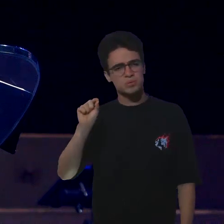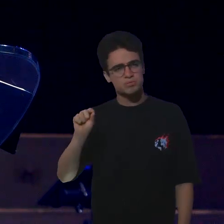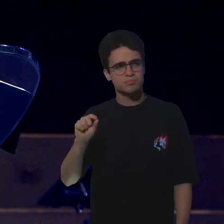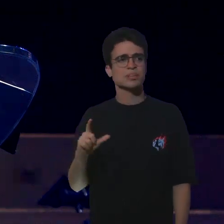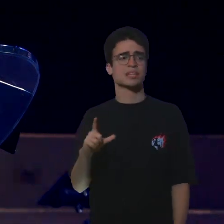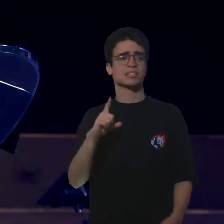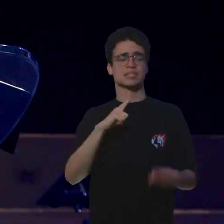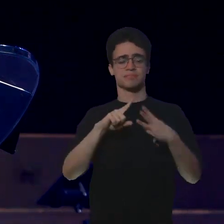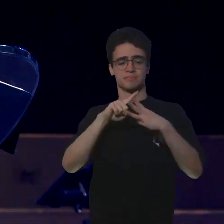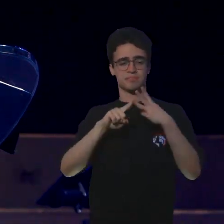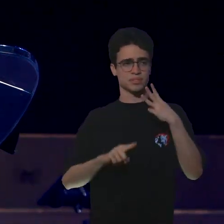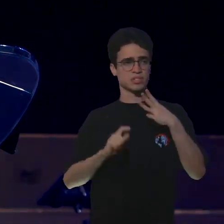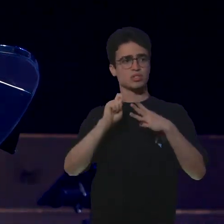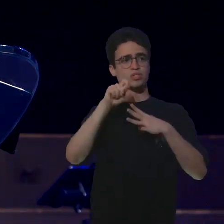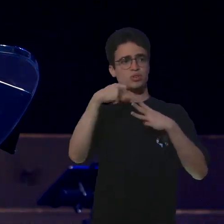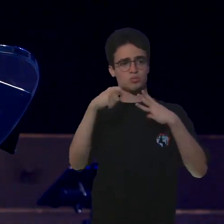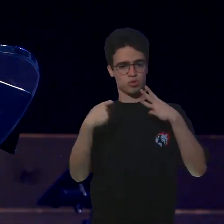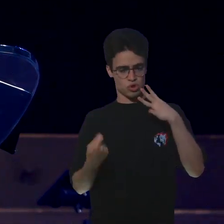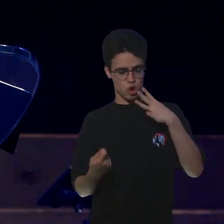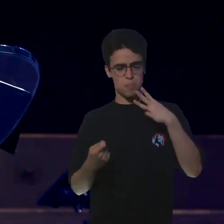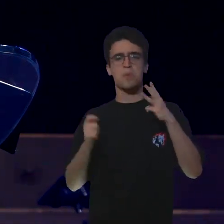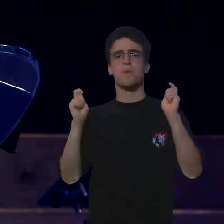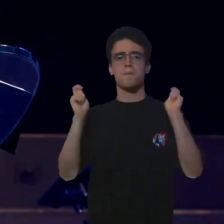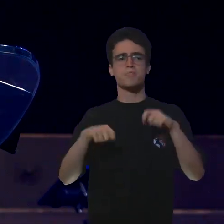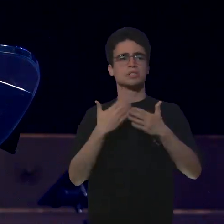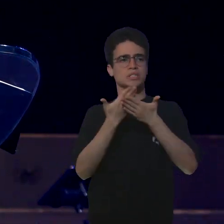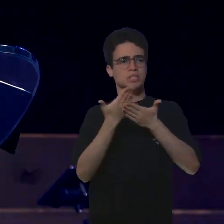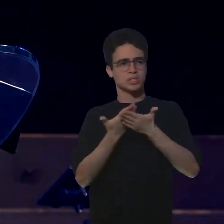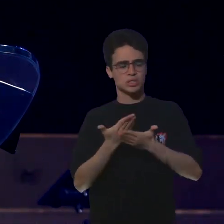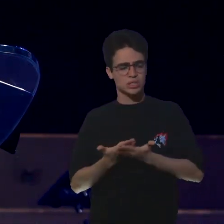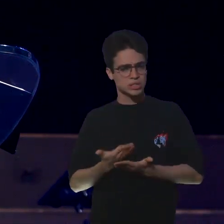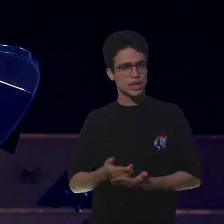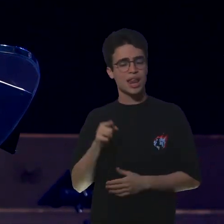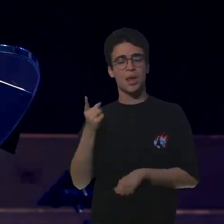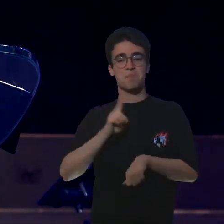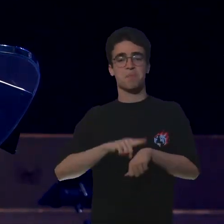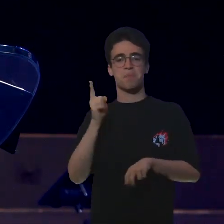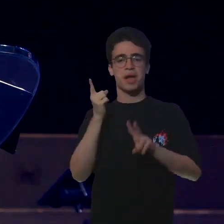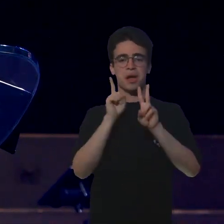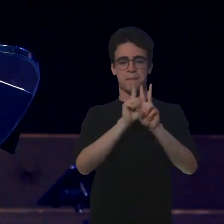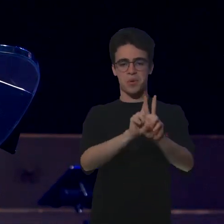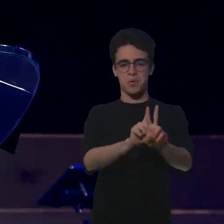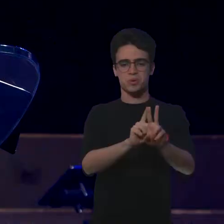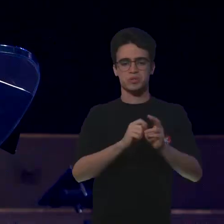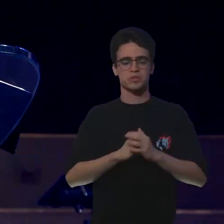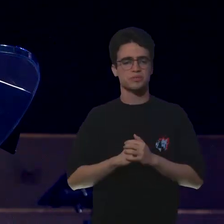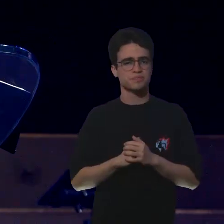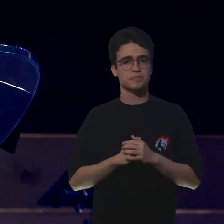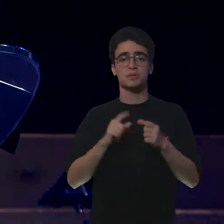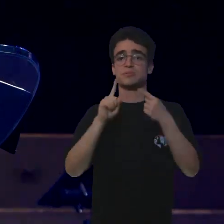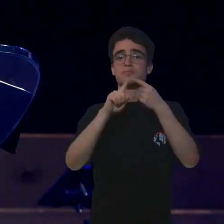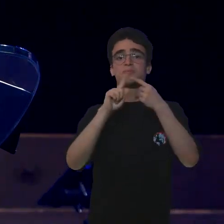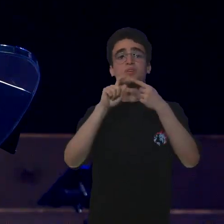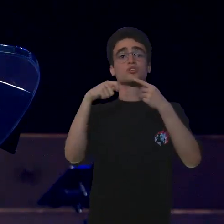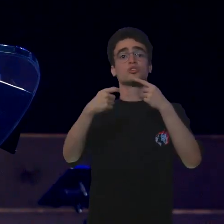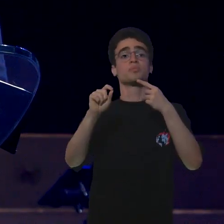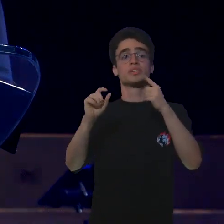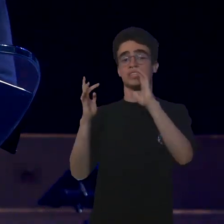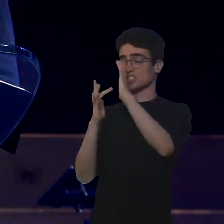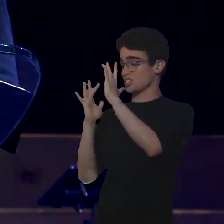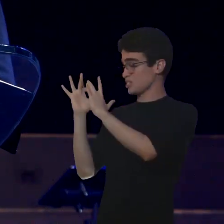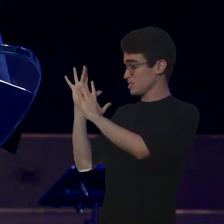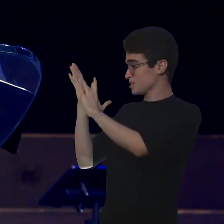gente pode trabalhar dentro dessa caminhada para Emaús. E o primeiro delas é a presença de Jesus em